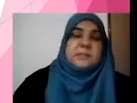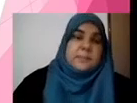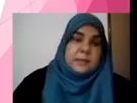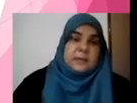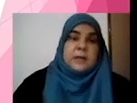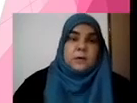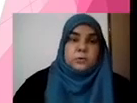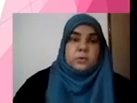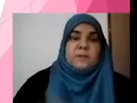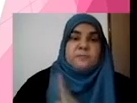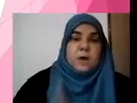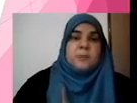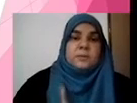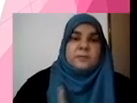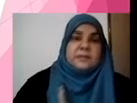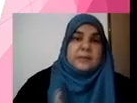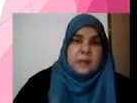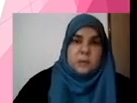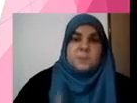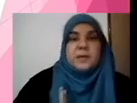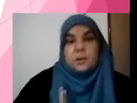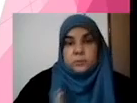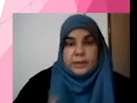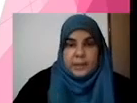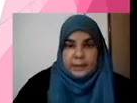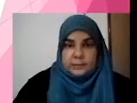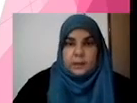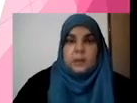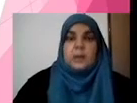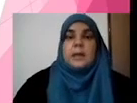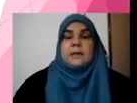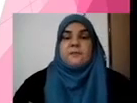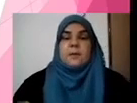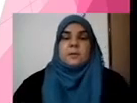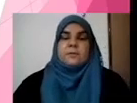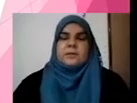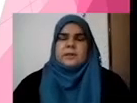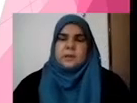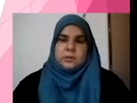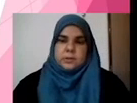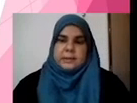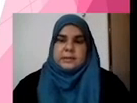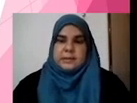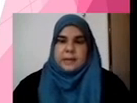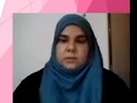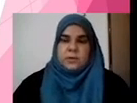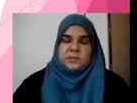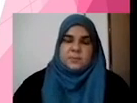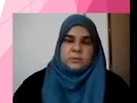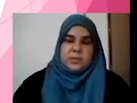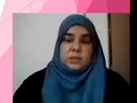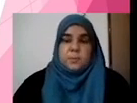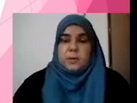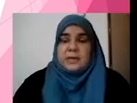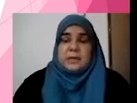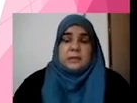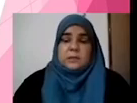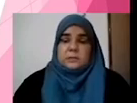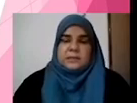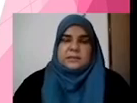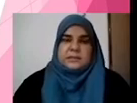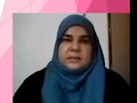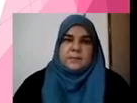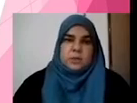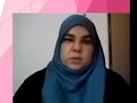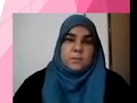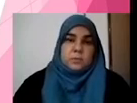podem perceber que a altura forma 90 graus, porque a altura é reta, ela forma 90 graus com aquele lado correspondente, porém ela não